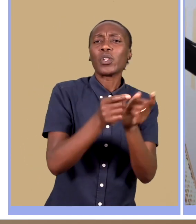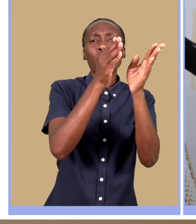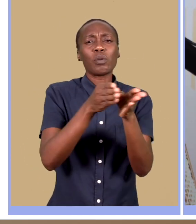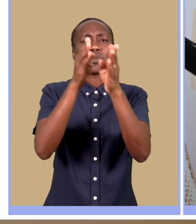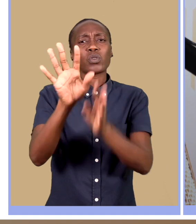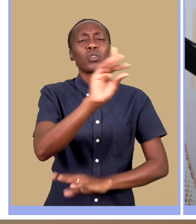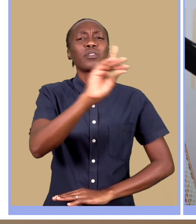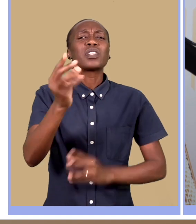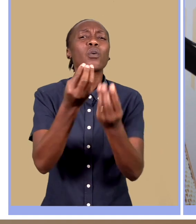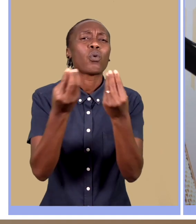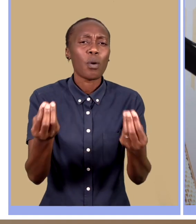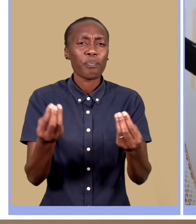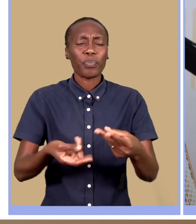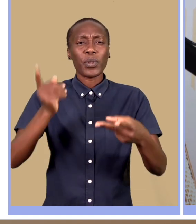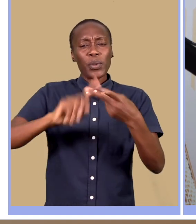um estudo